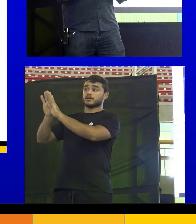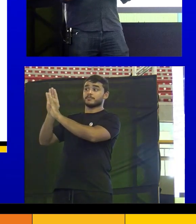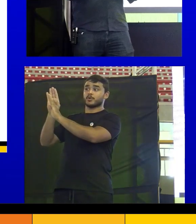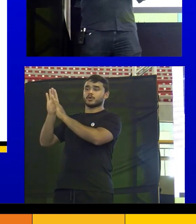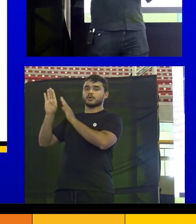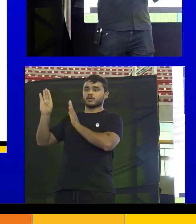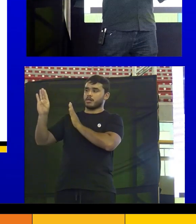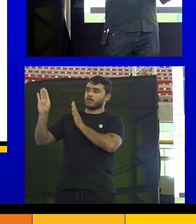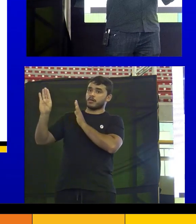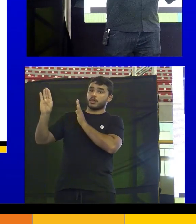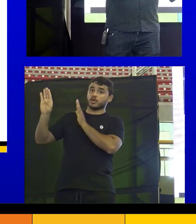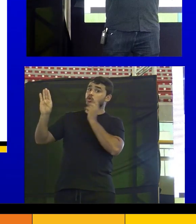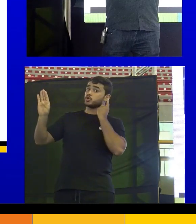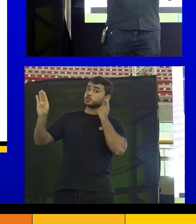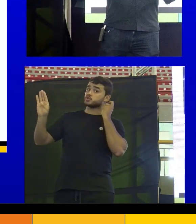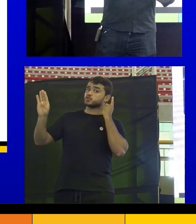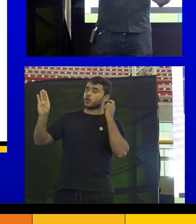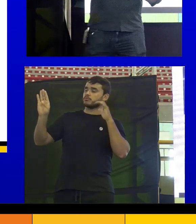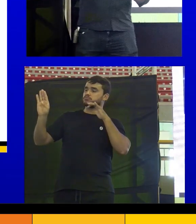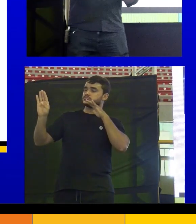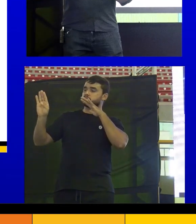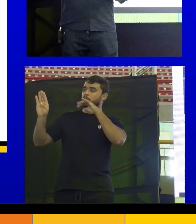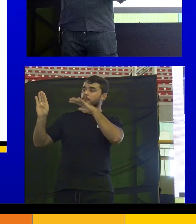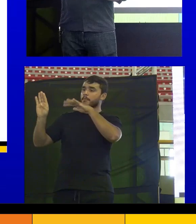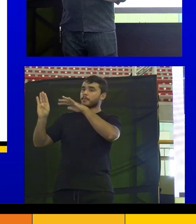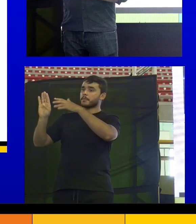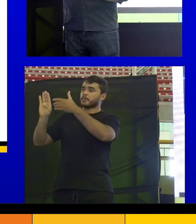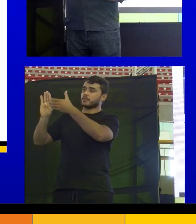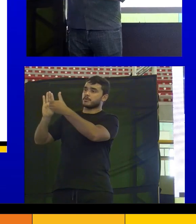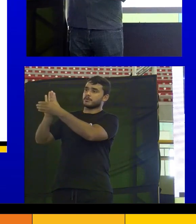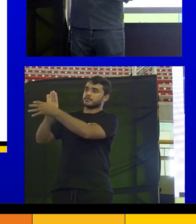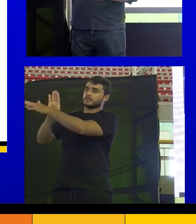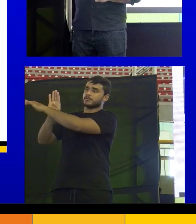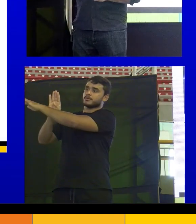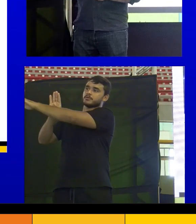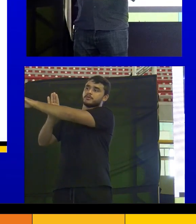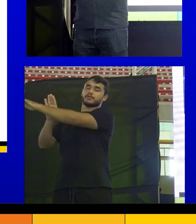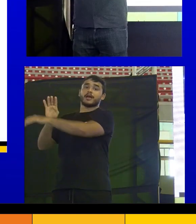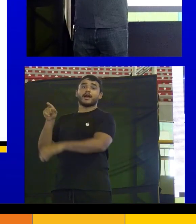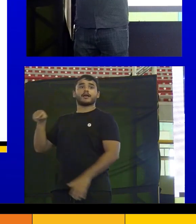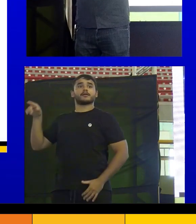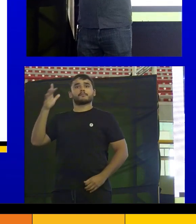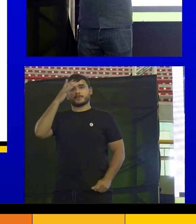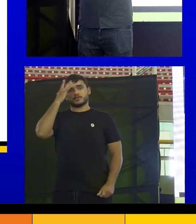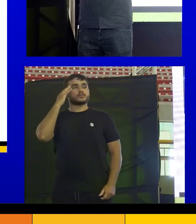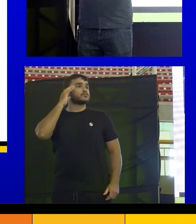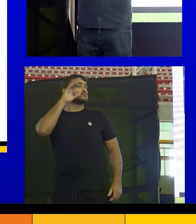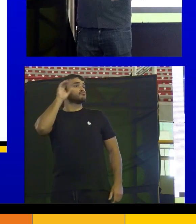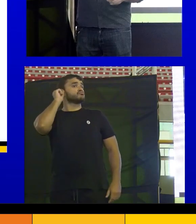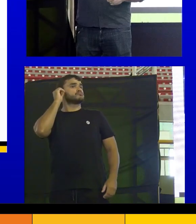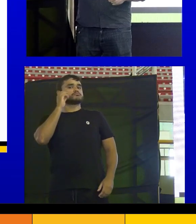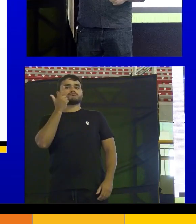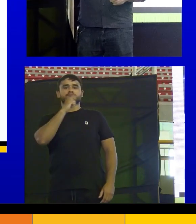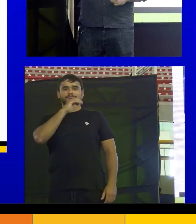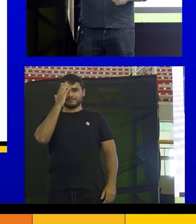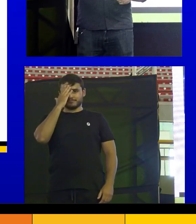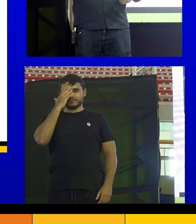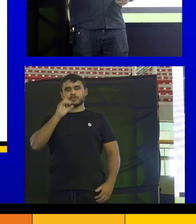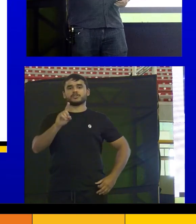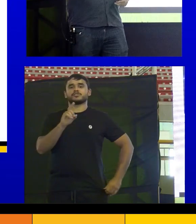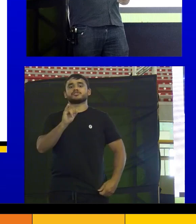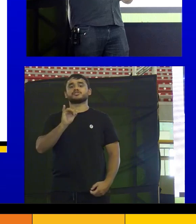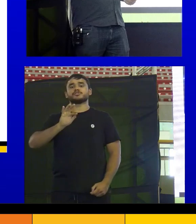obstáculo, aquela abertura, e a pessoa consegue escutar esse som. Tudo certo?